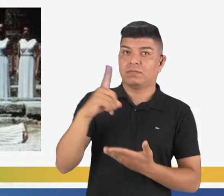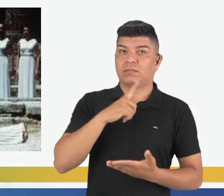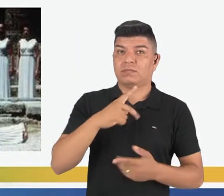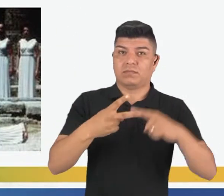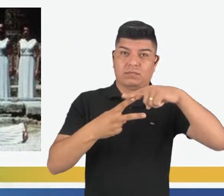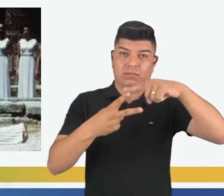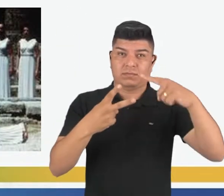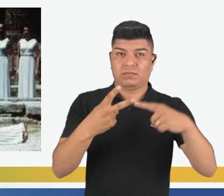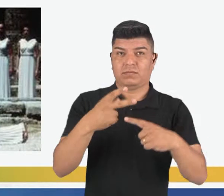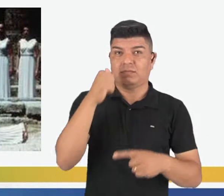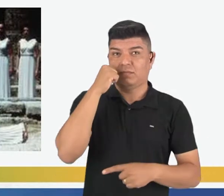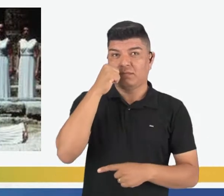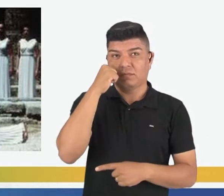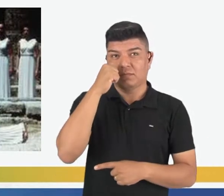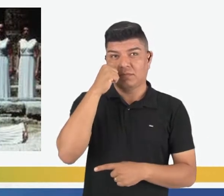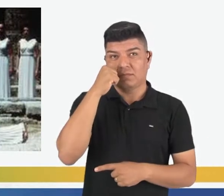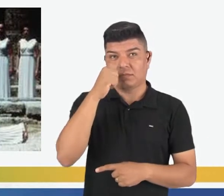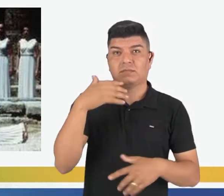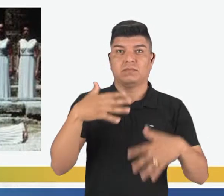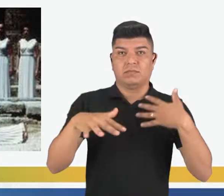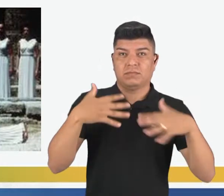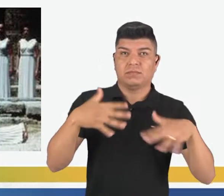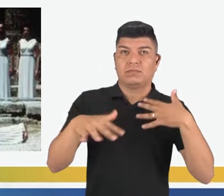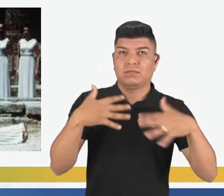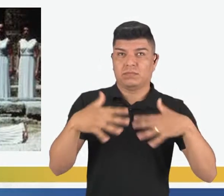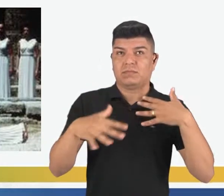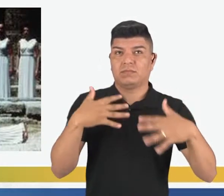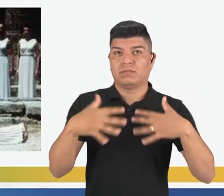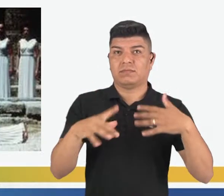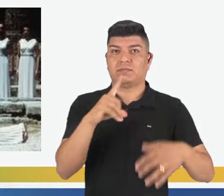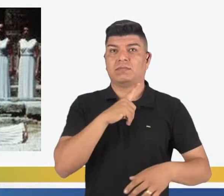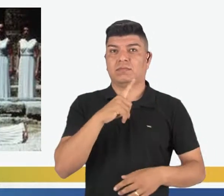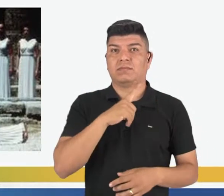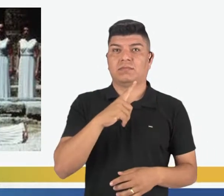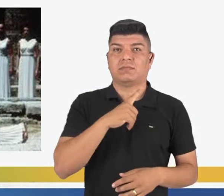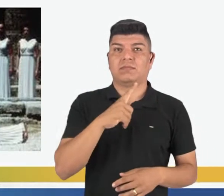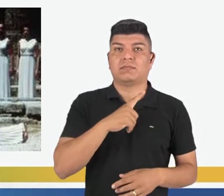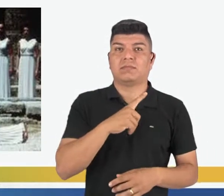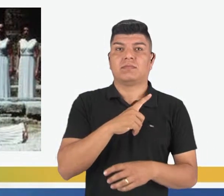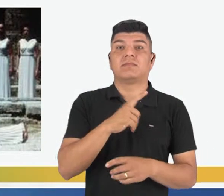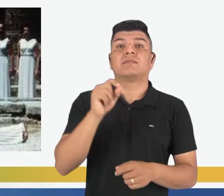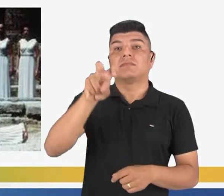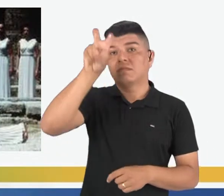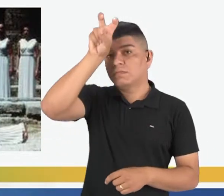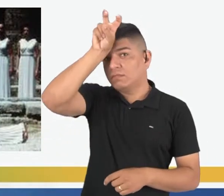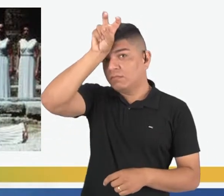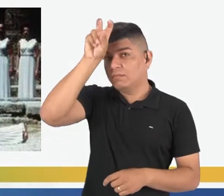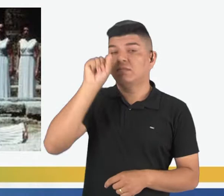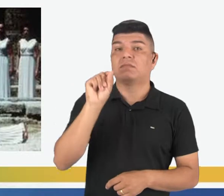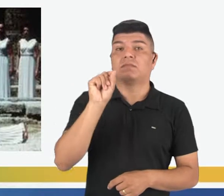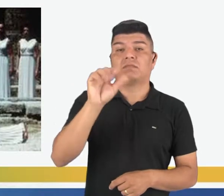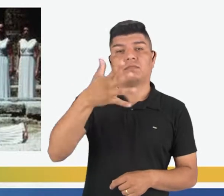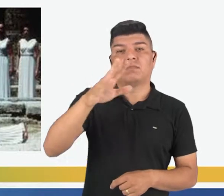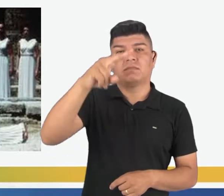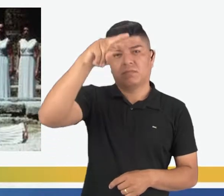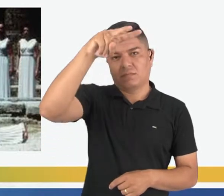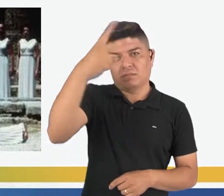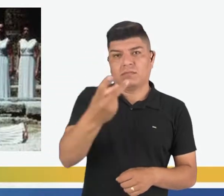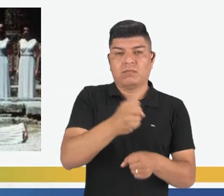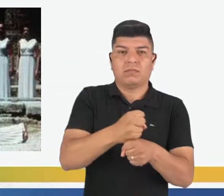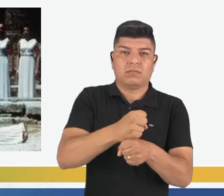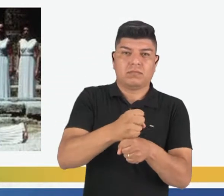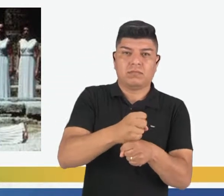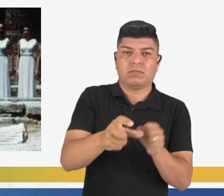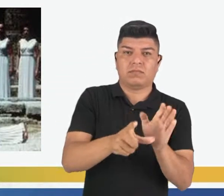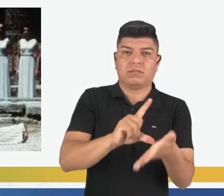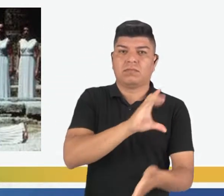imagem egípcia que também estão se movimentando. E eu tenho aqui o Egito mais ou menos em torno de 2.000 anos antes de